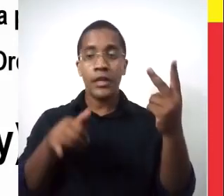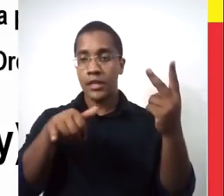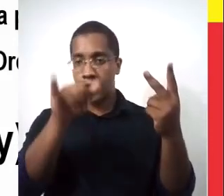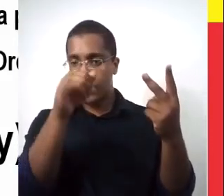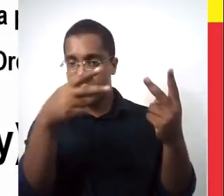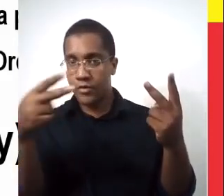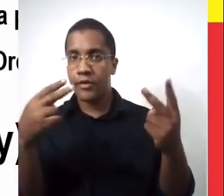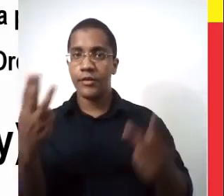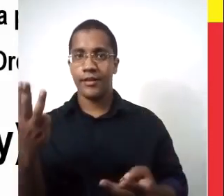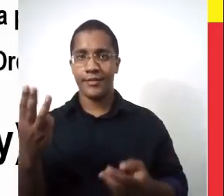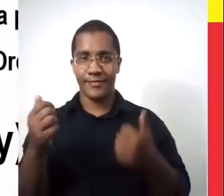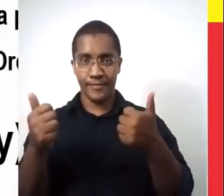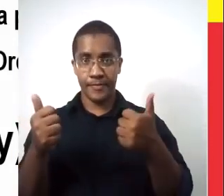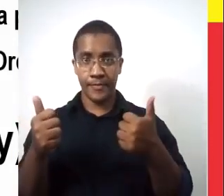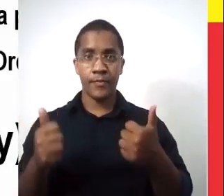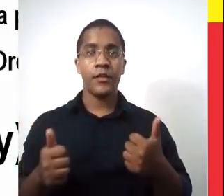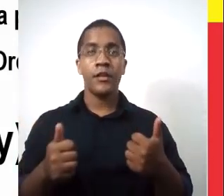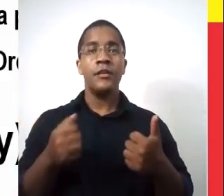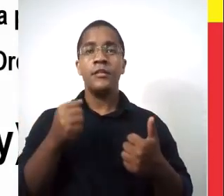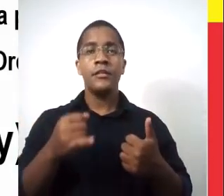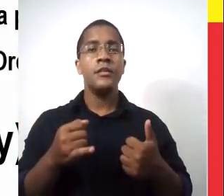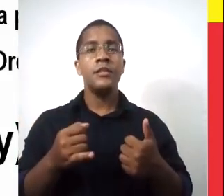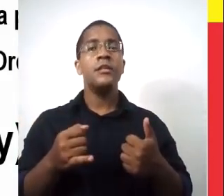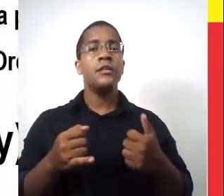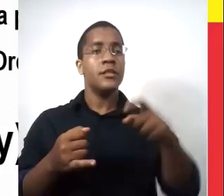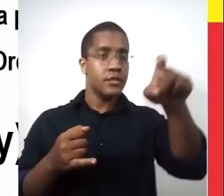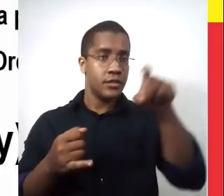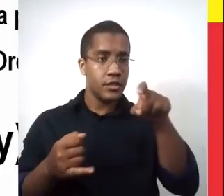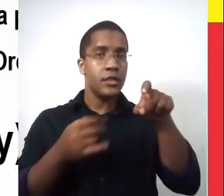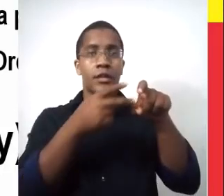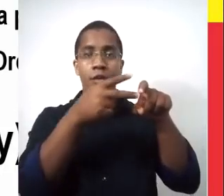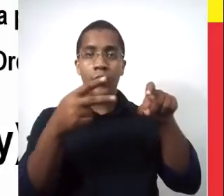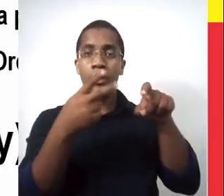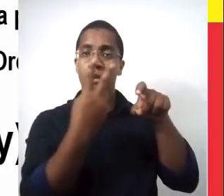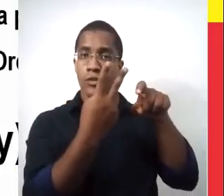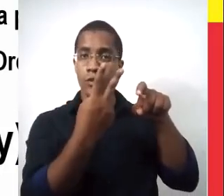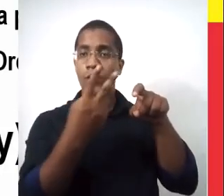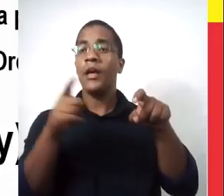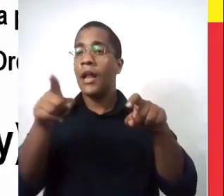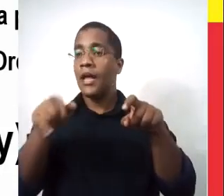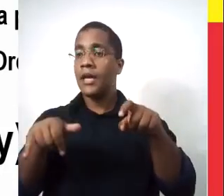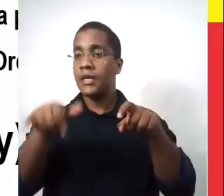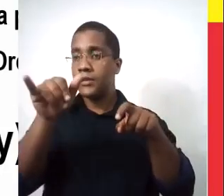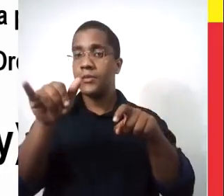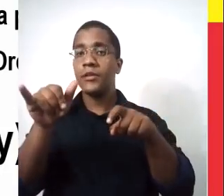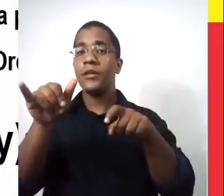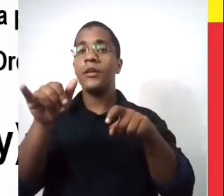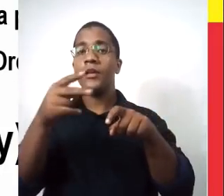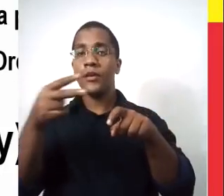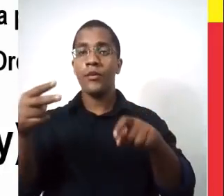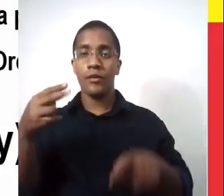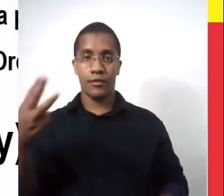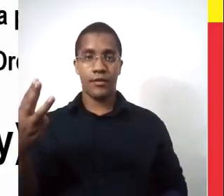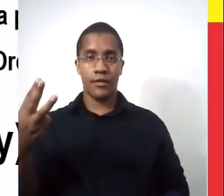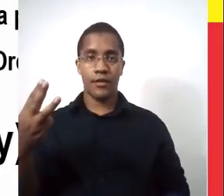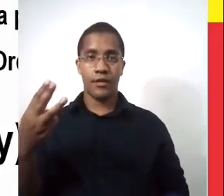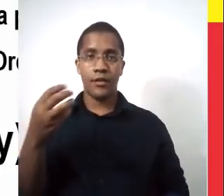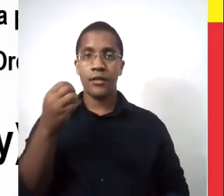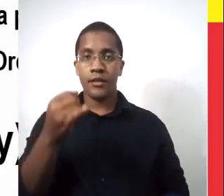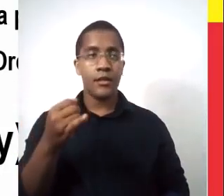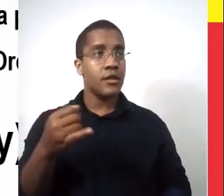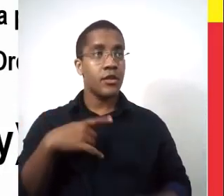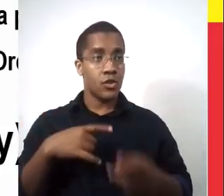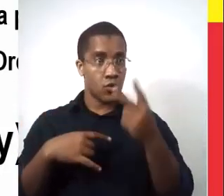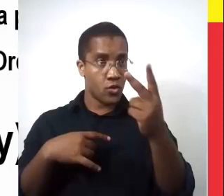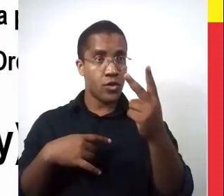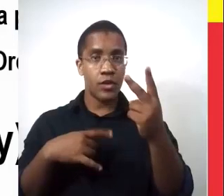3. Certo? Então, essa relação de, ó, quando x for igual a 2, y será igual a 3. Então, ó, para o valor 2, só